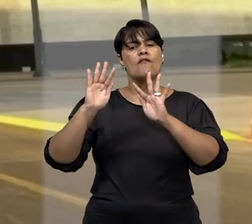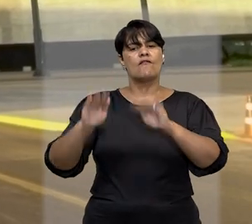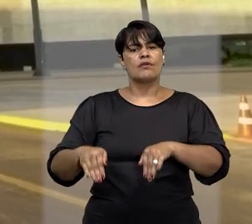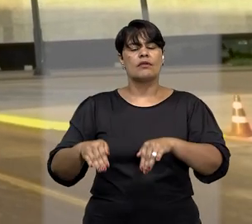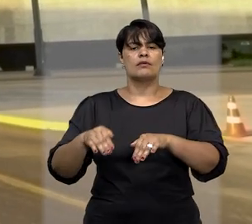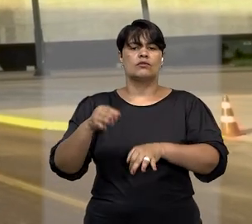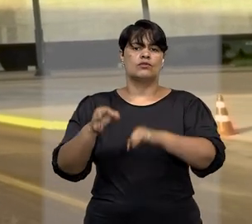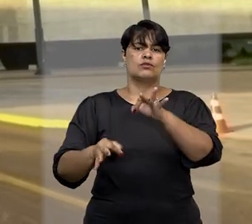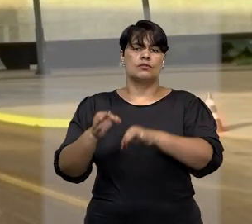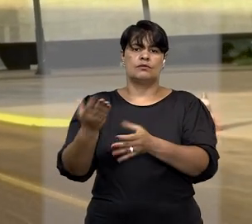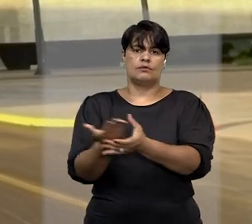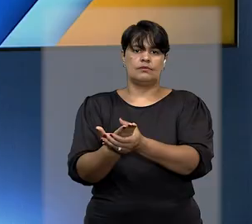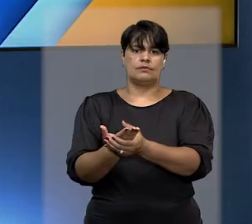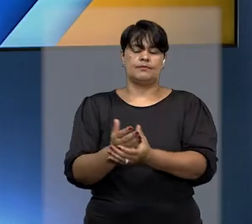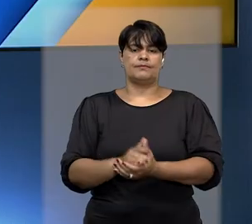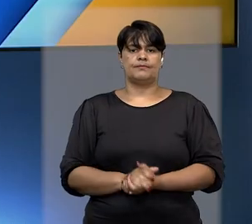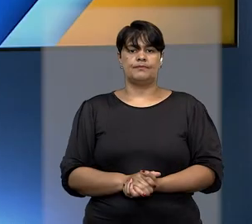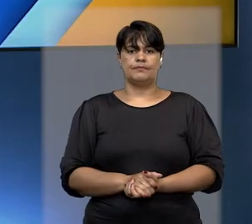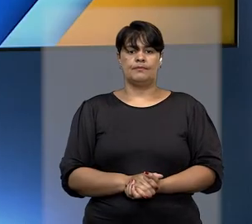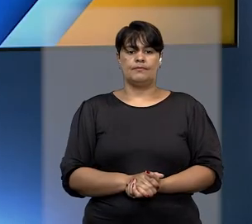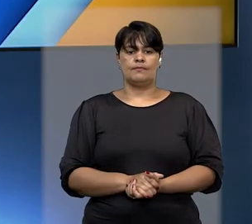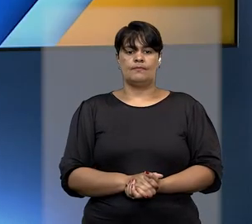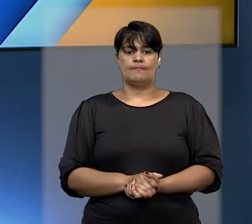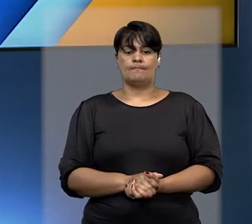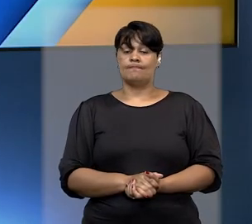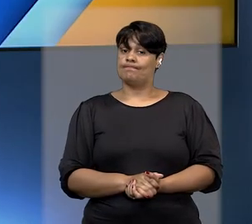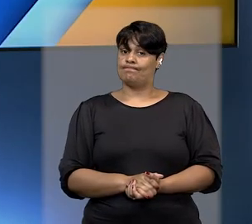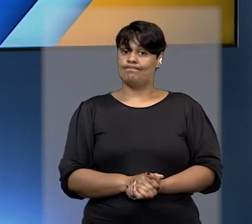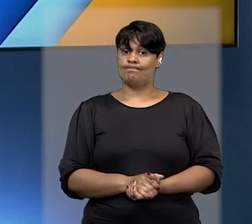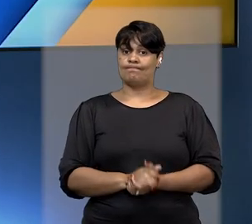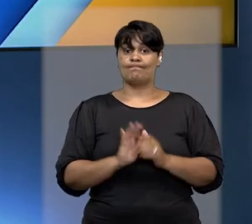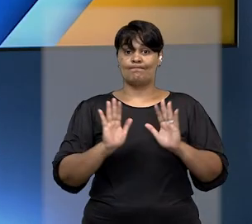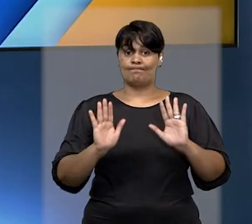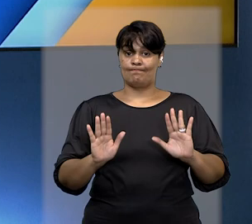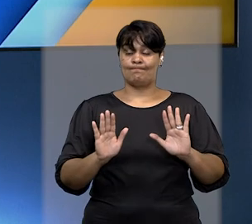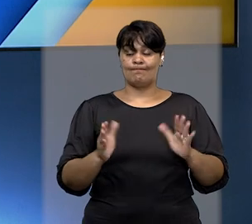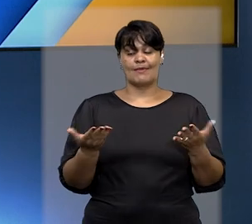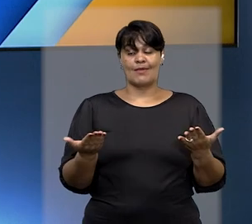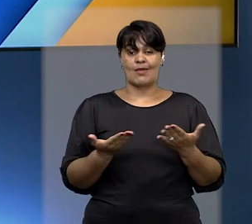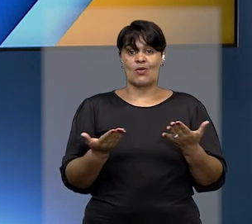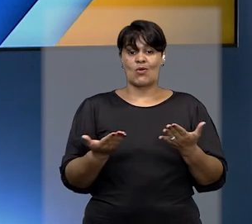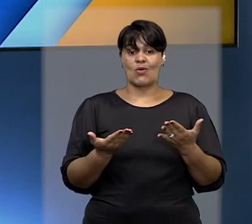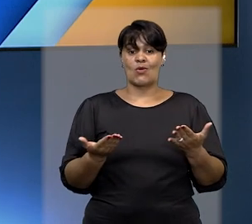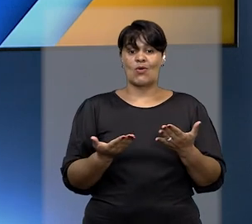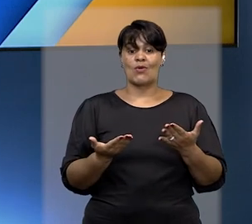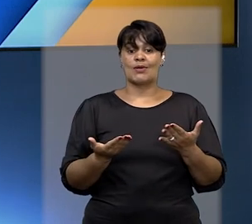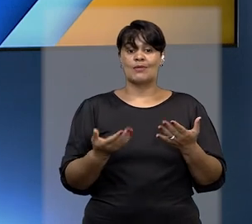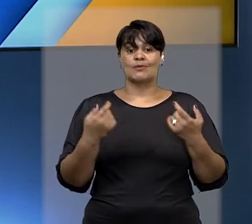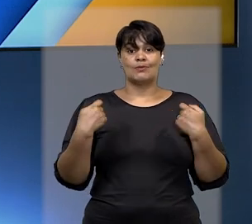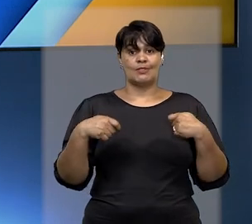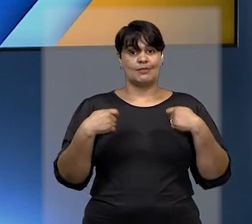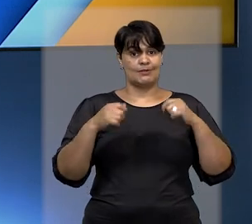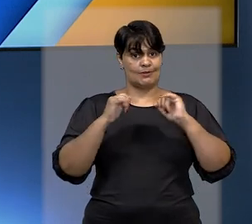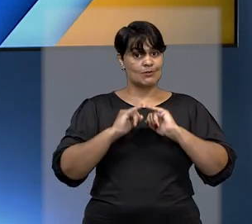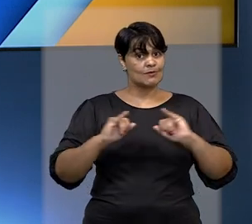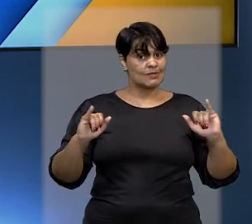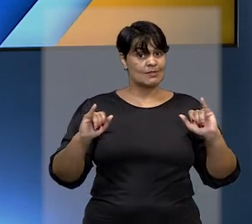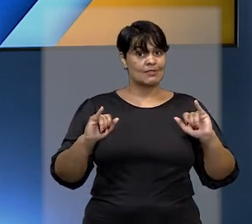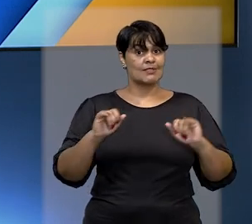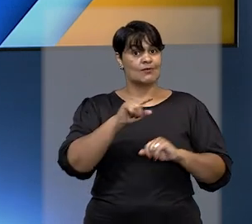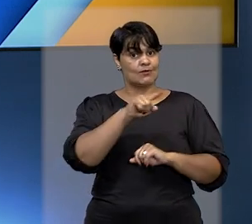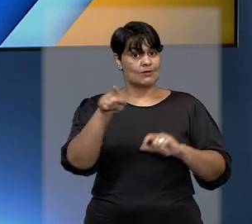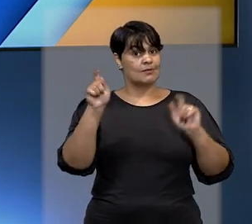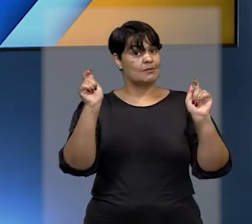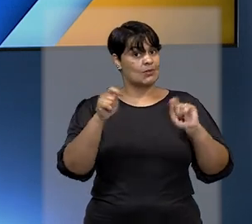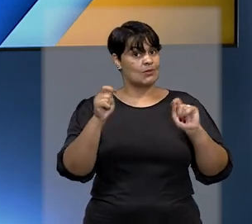definitivamente. E antes de encerrar esta edição do STJ Notícias, não esqueça que você